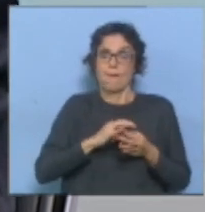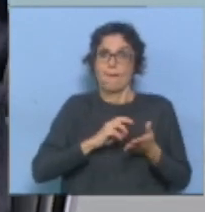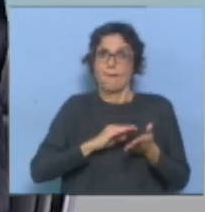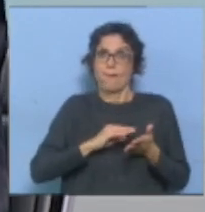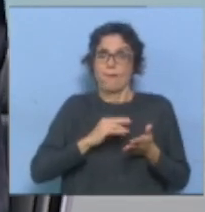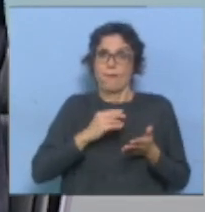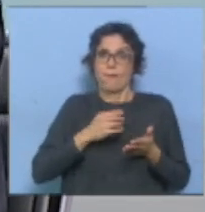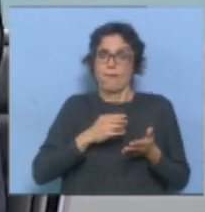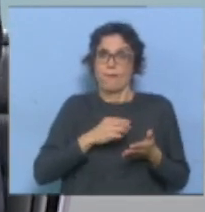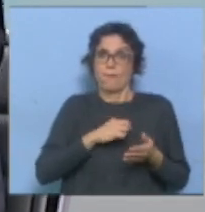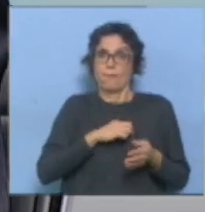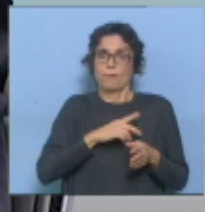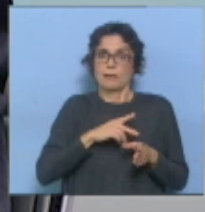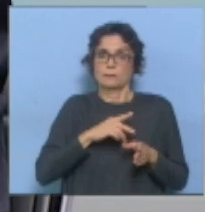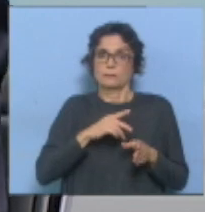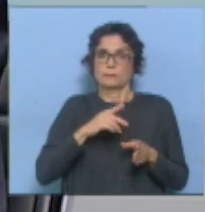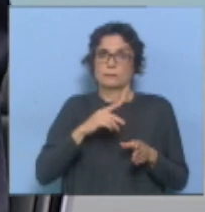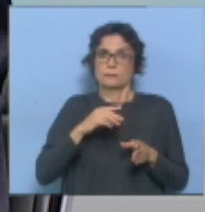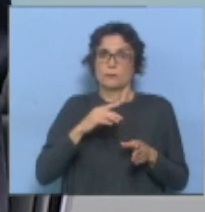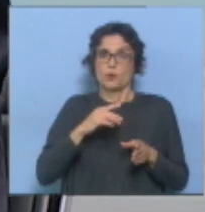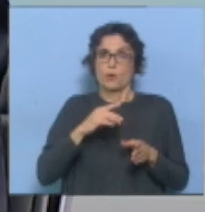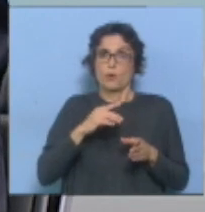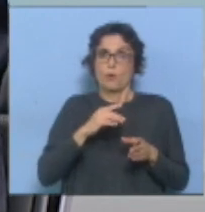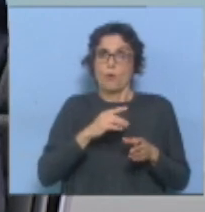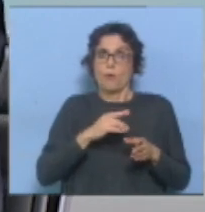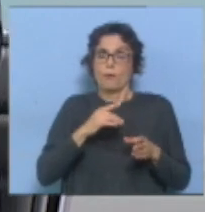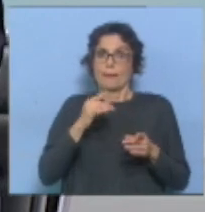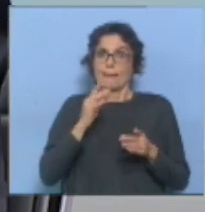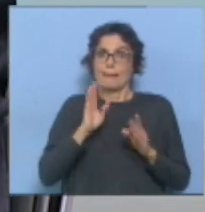ao imaginar uma universidade. Uma universidade tem que estar